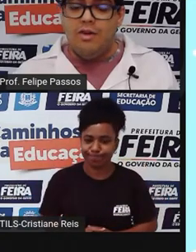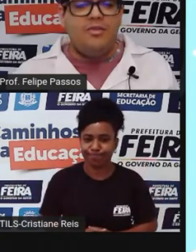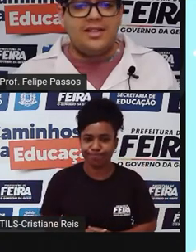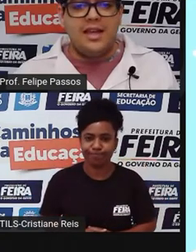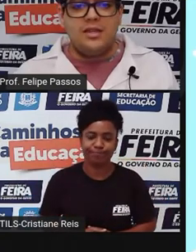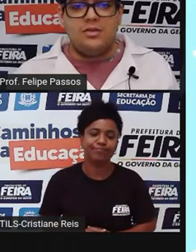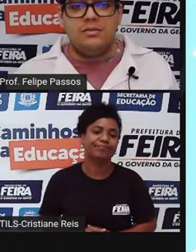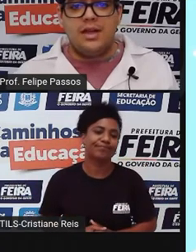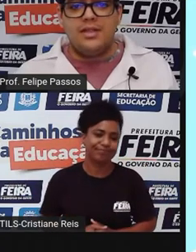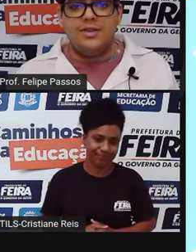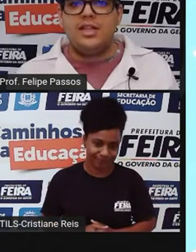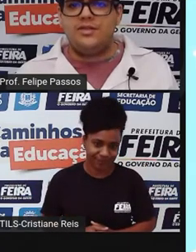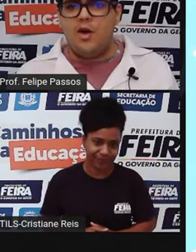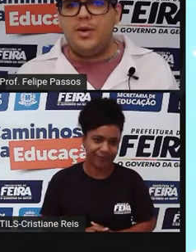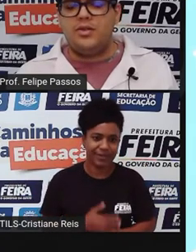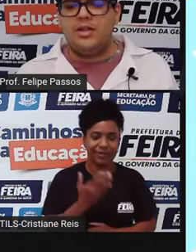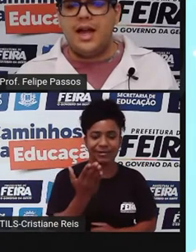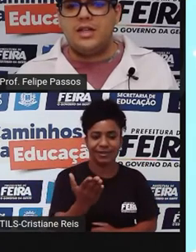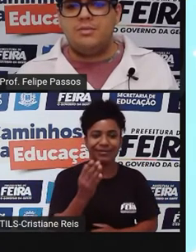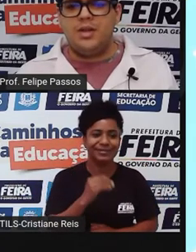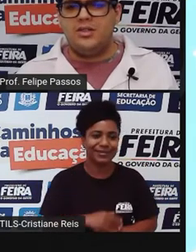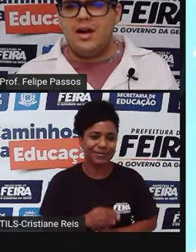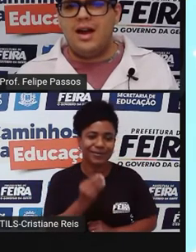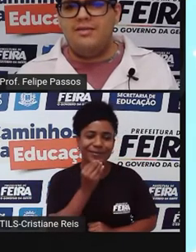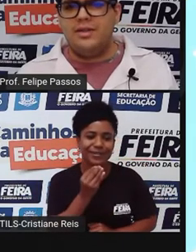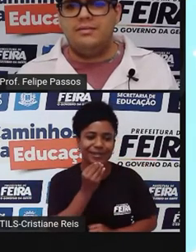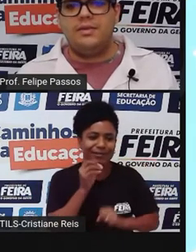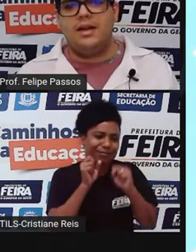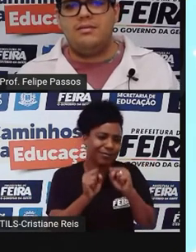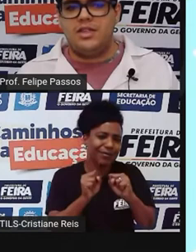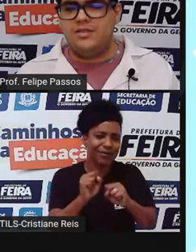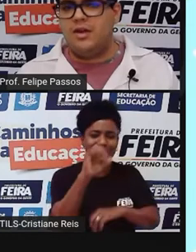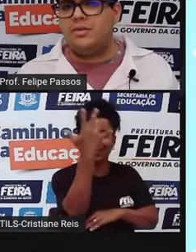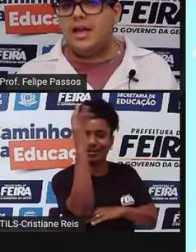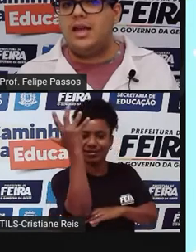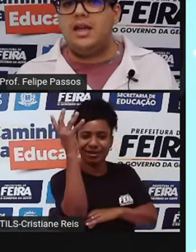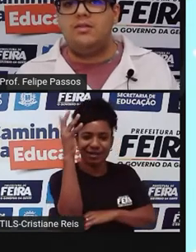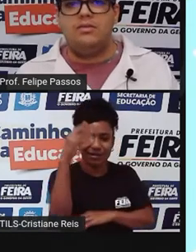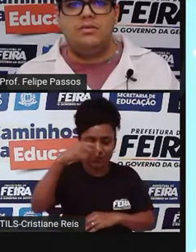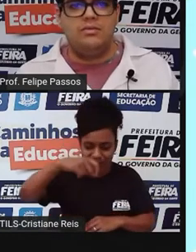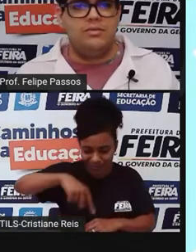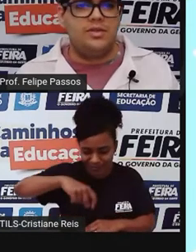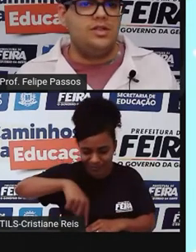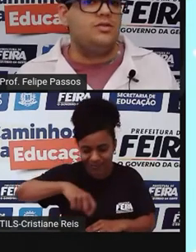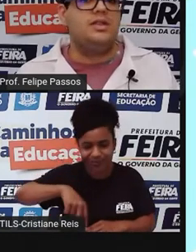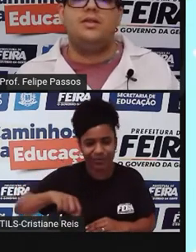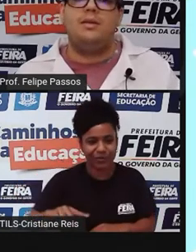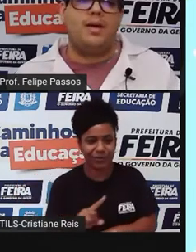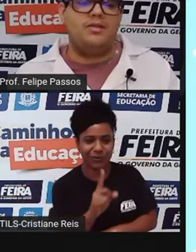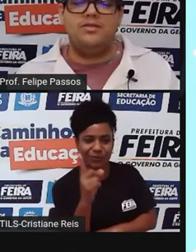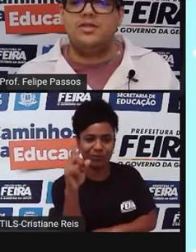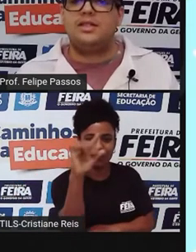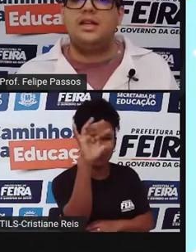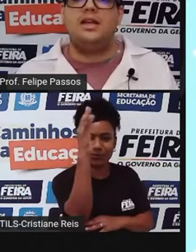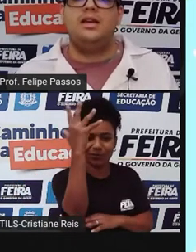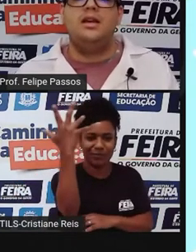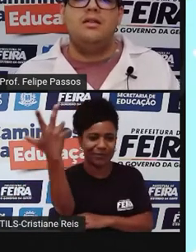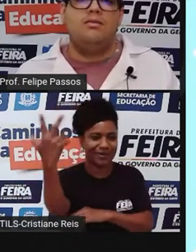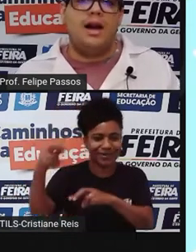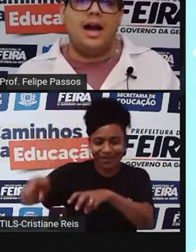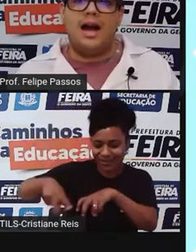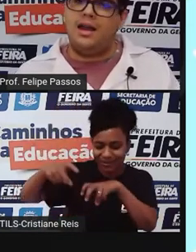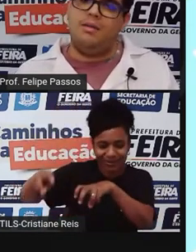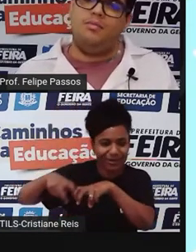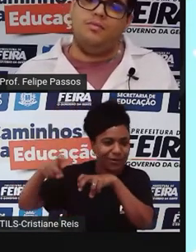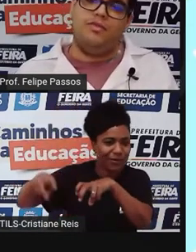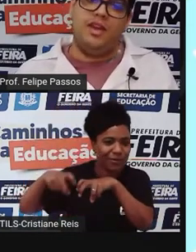Então, vamos fazer isso, né? Se você tiver a oportunidade, plante uma árvore, né? Se tiver um terreno, um sítiozinho aí perto de você,